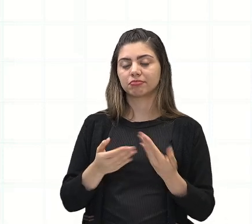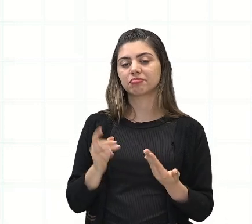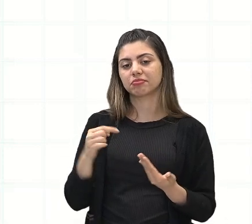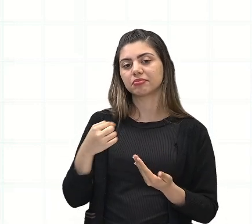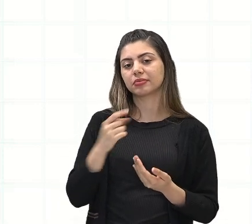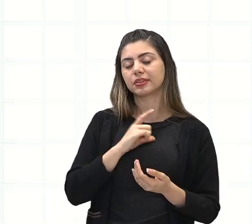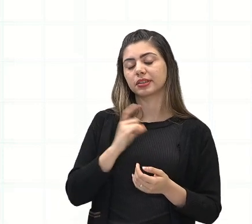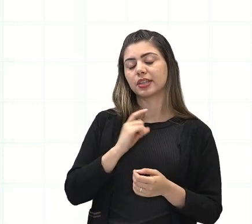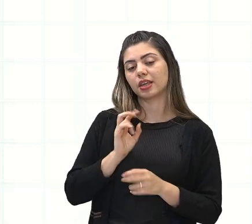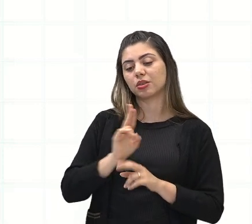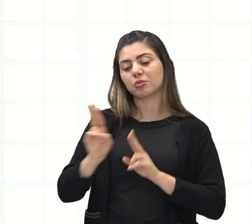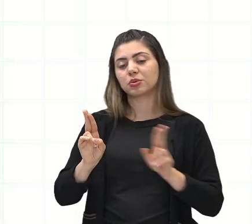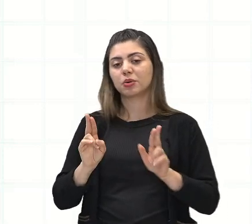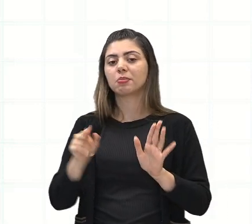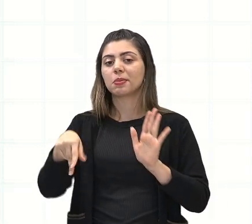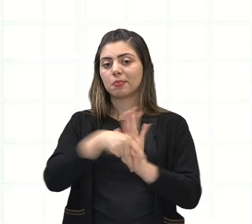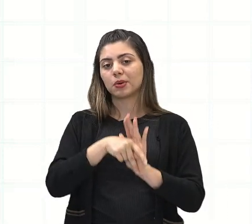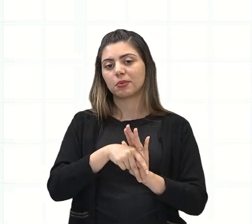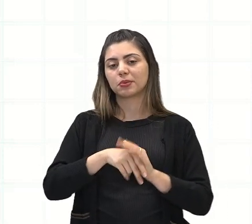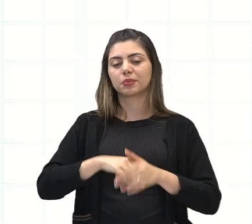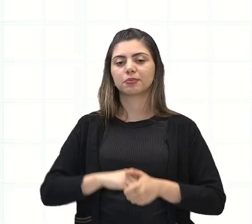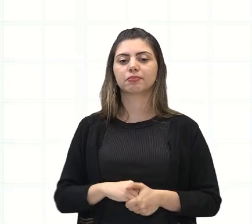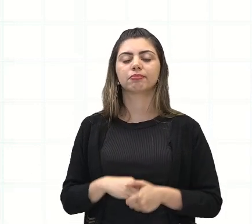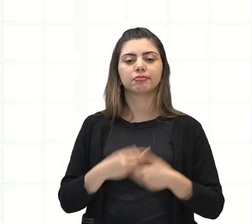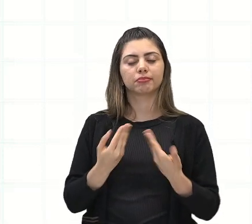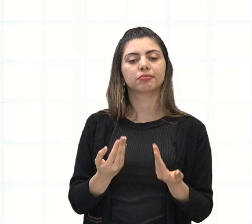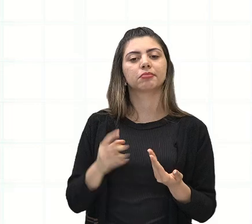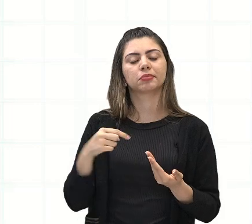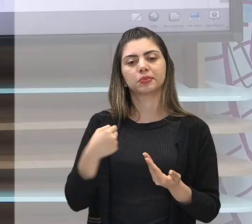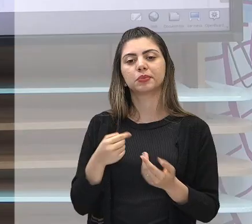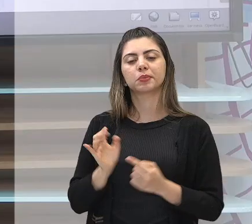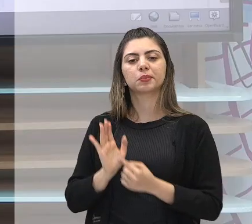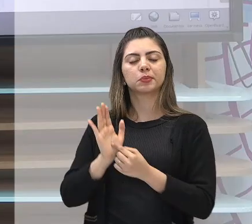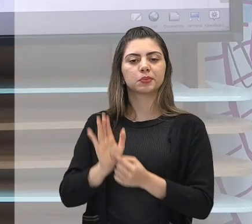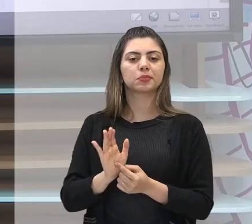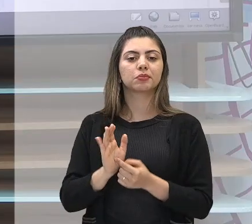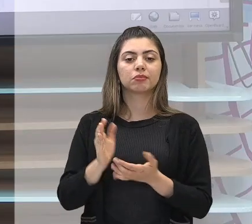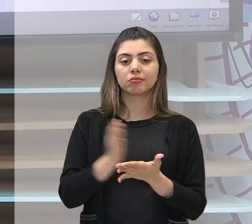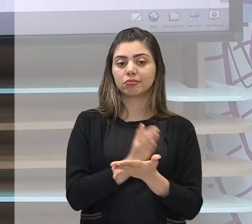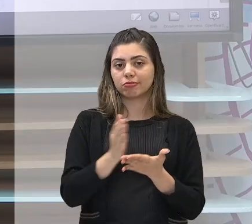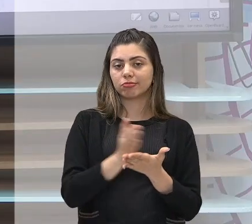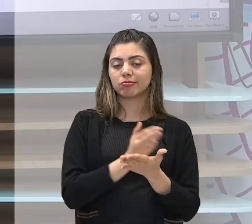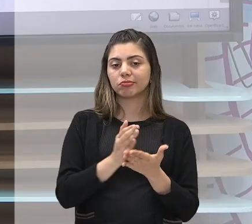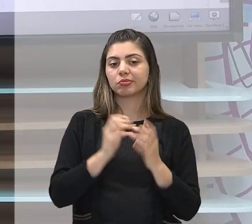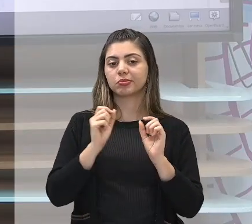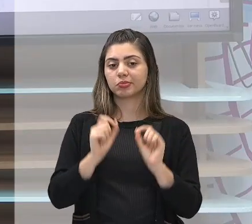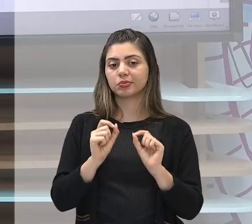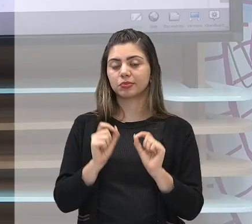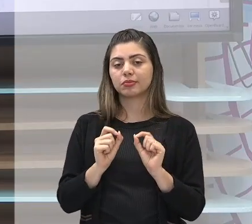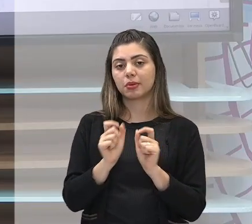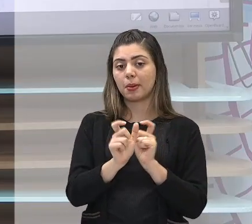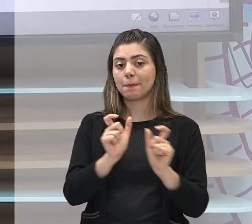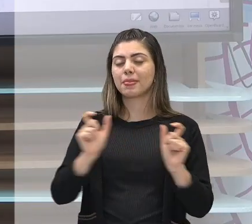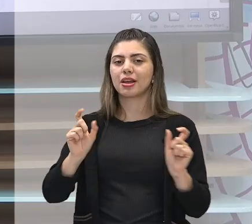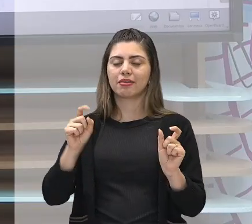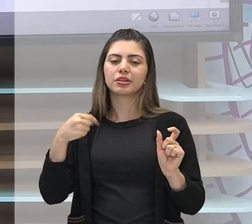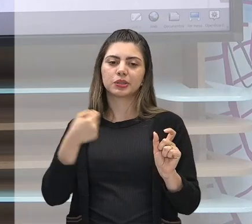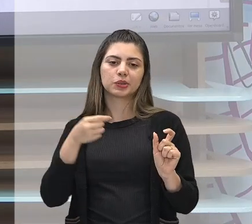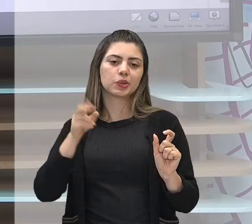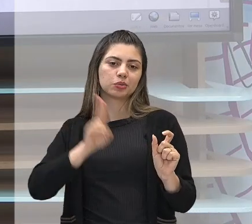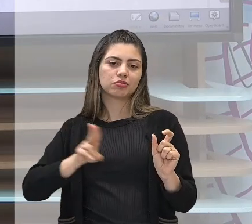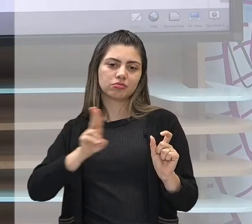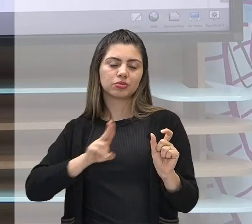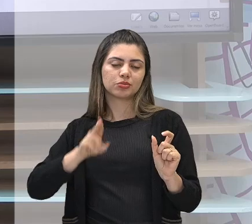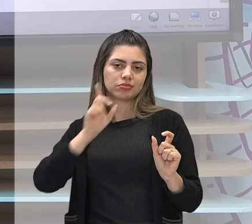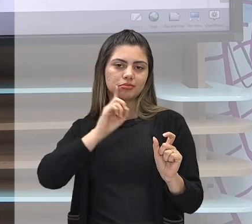costuma utilizar, tá bom? A gente também trouxe para vocês alguns elementos, alguns termos bastante comuns que a gente utiliza